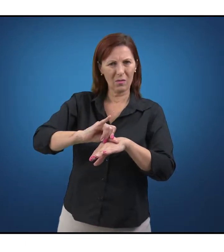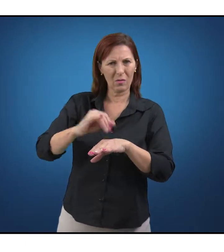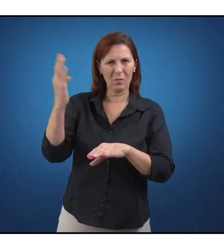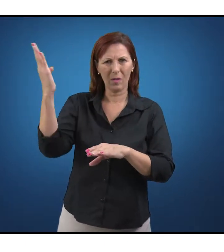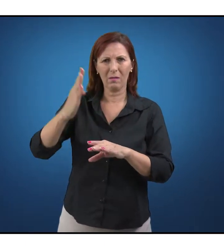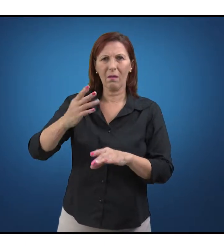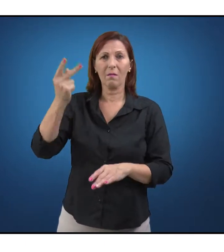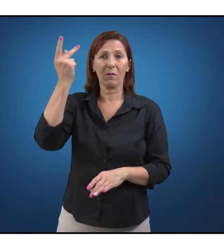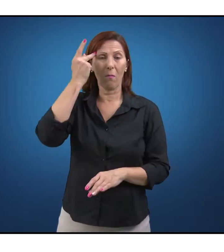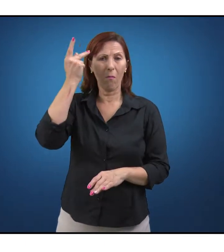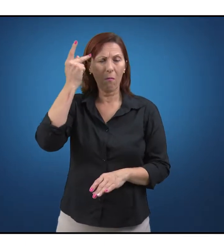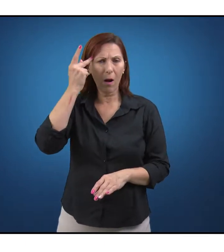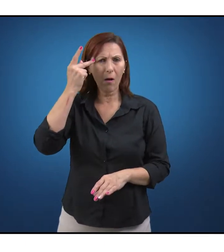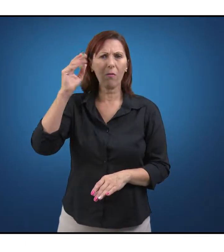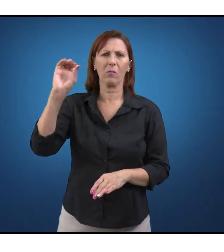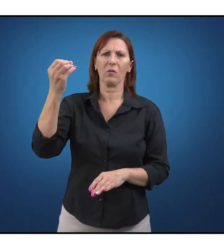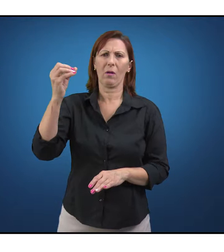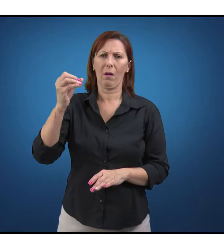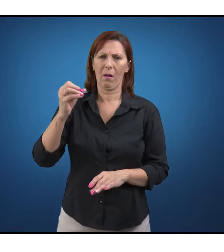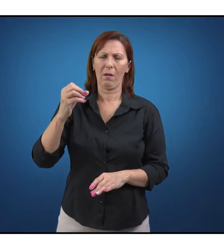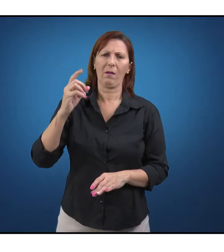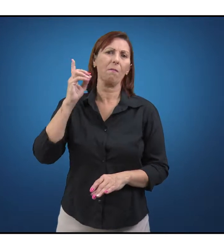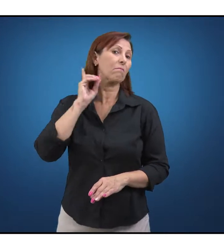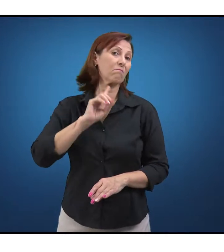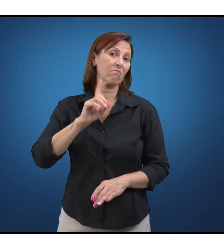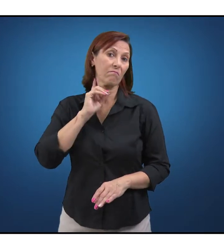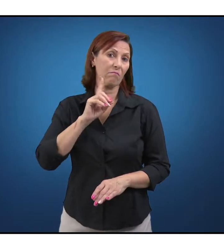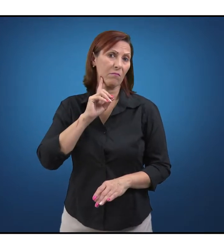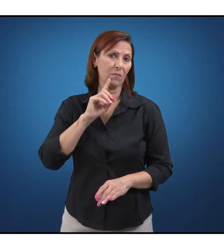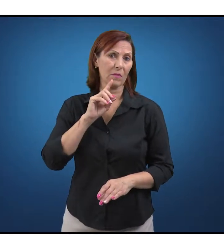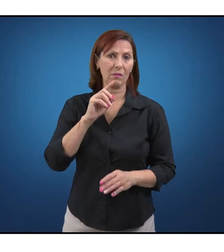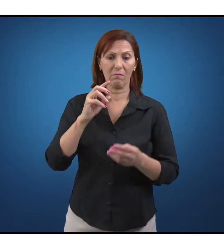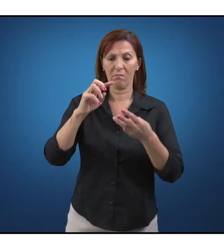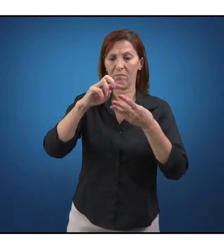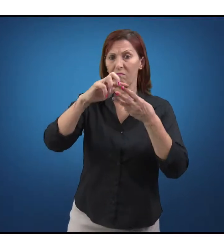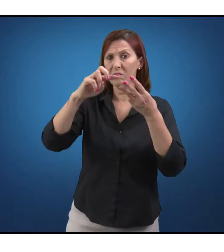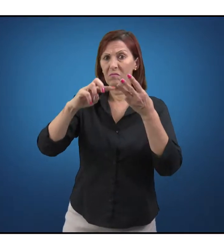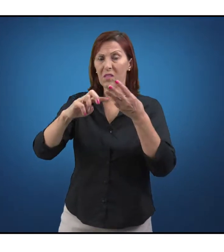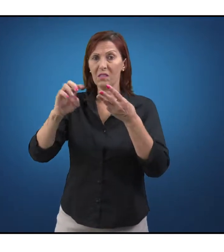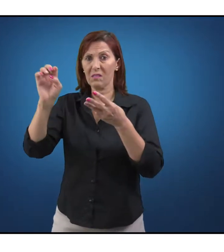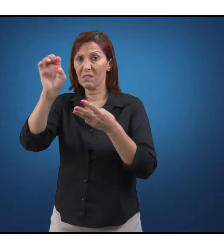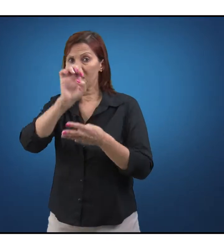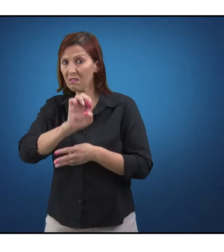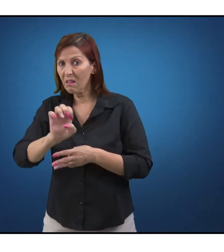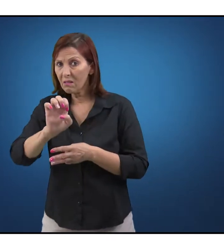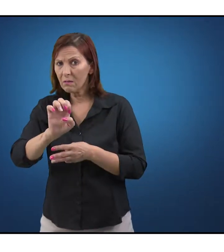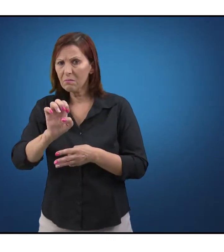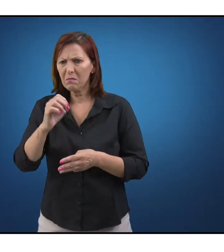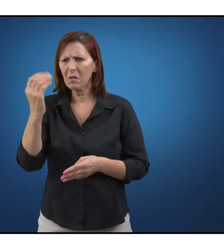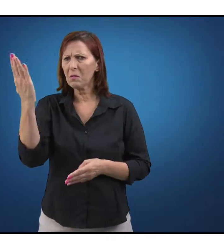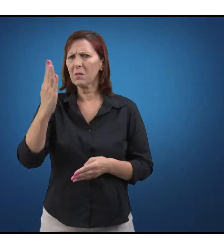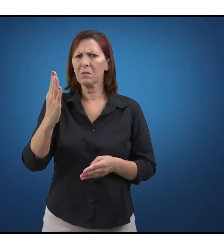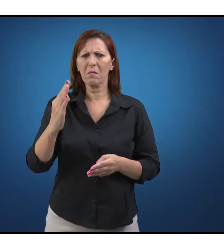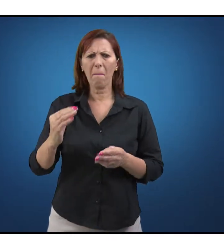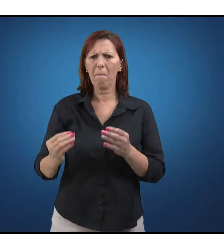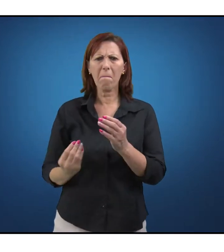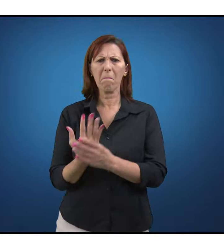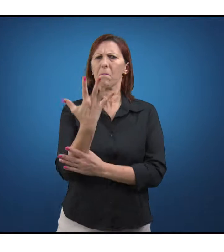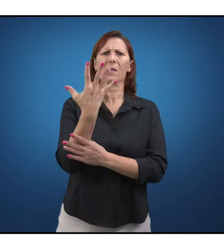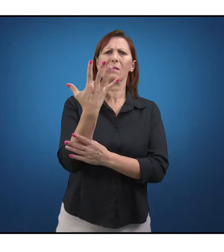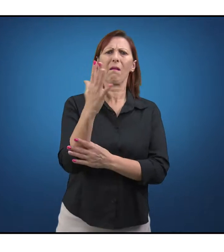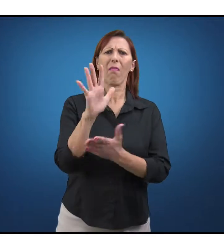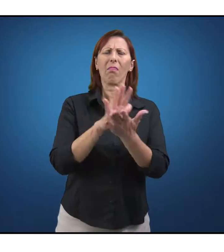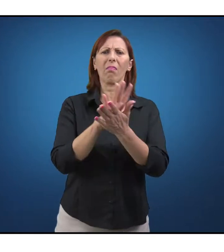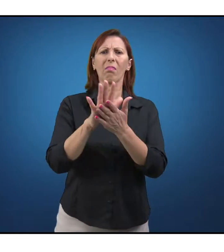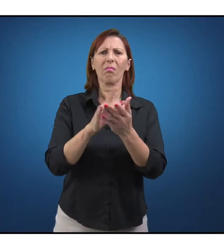Paulo, Porto Alegre, Minas Gerais. Fora esses três grandes recantos, o Brasil não se tinha destaque econômico e,